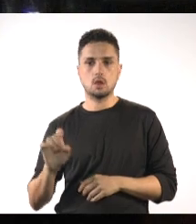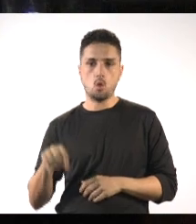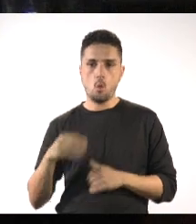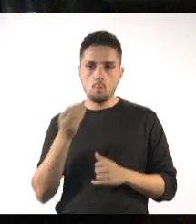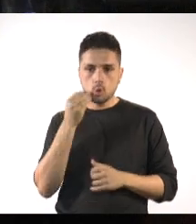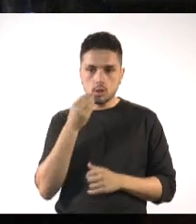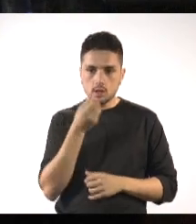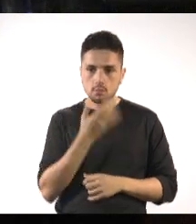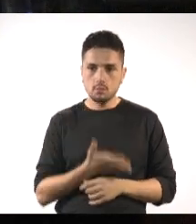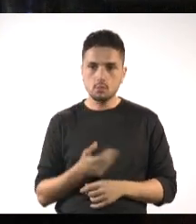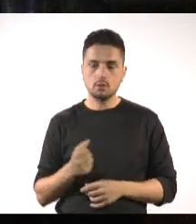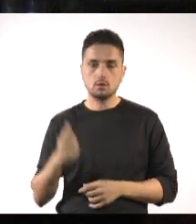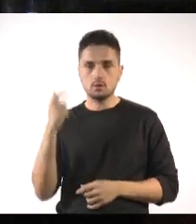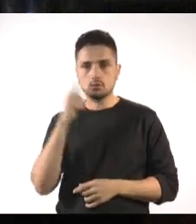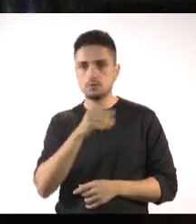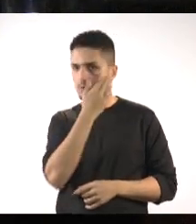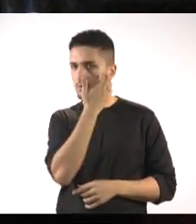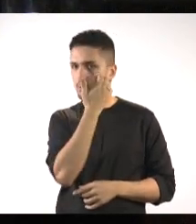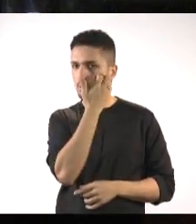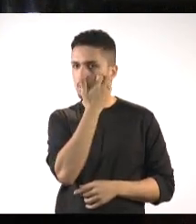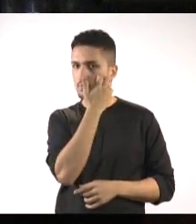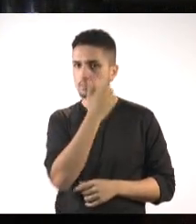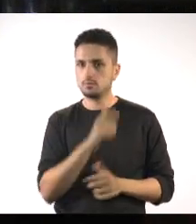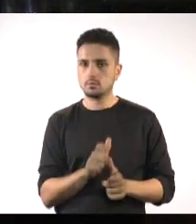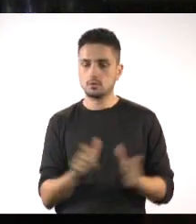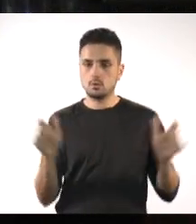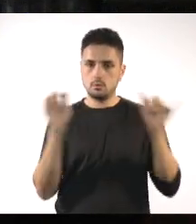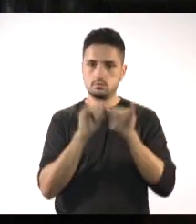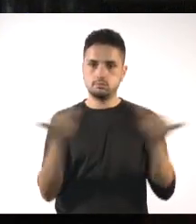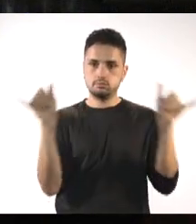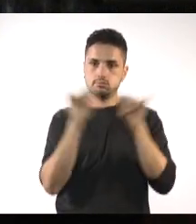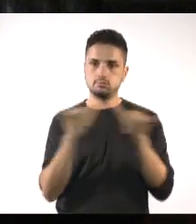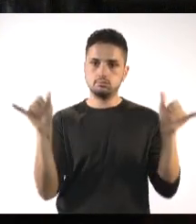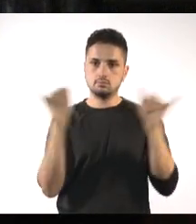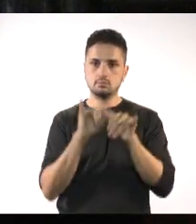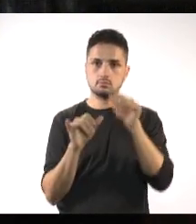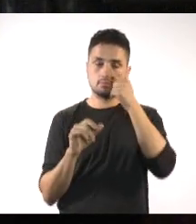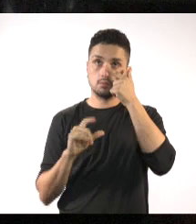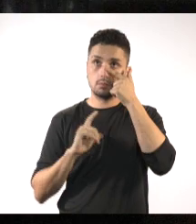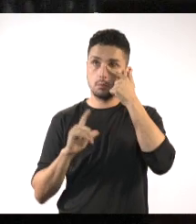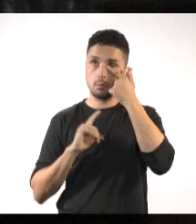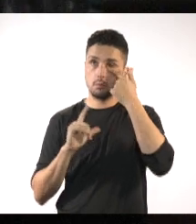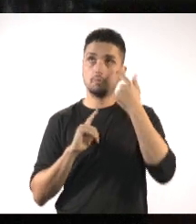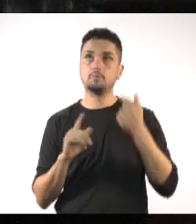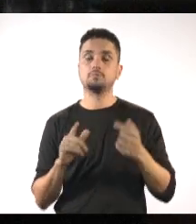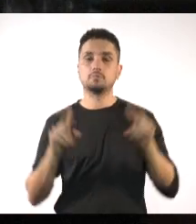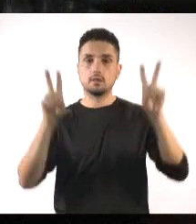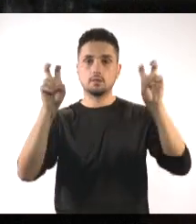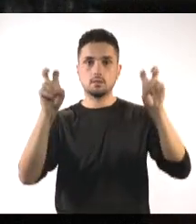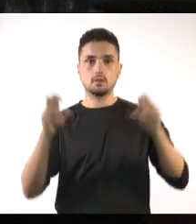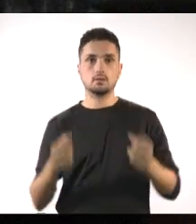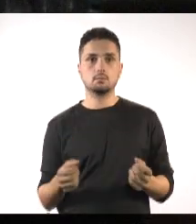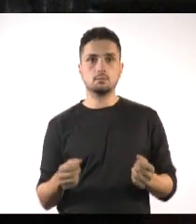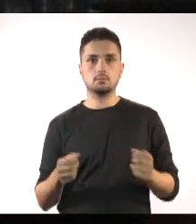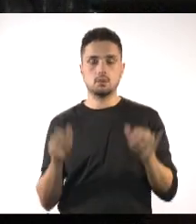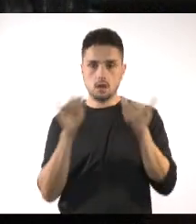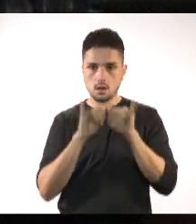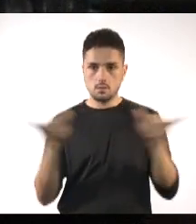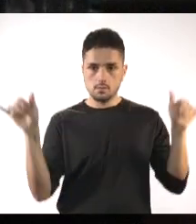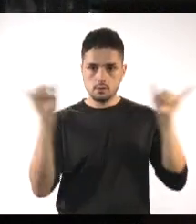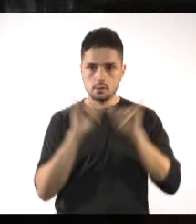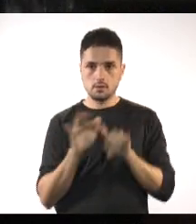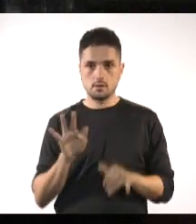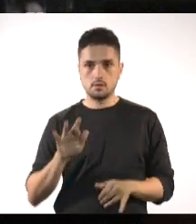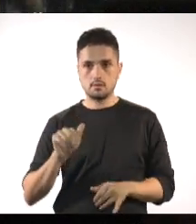poder aumentar ainda mais essa propagação desse tema e lema da campanha da fraternidade.